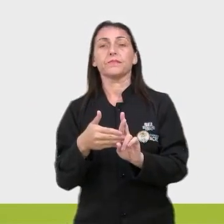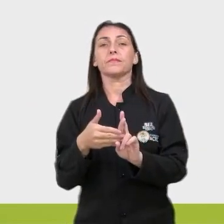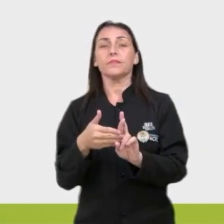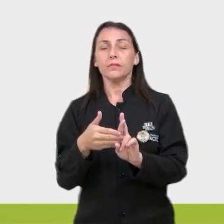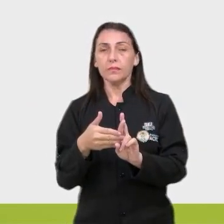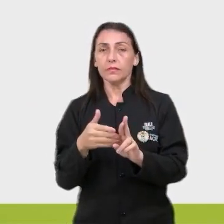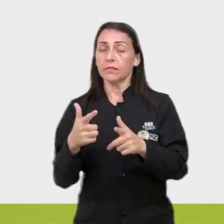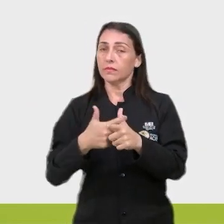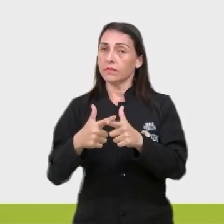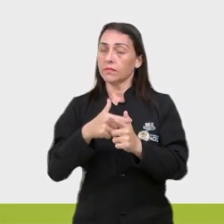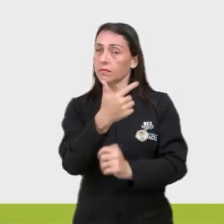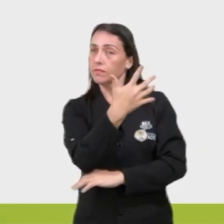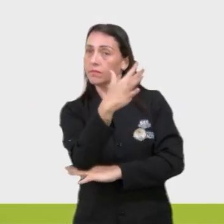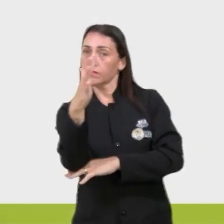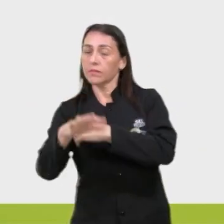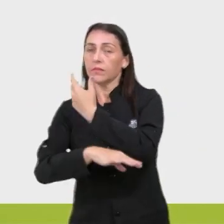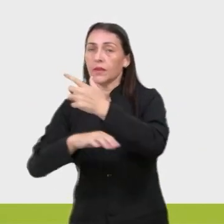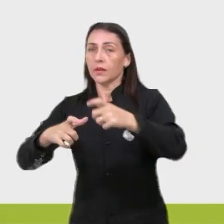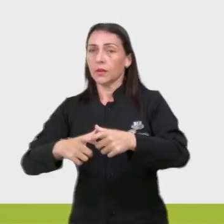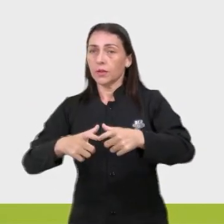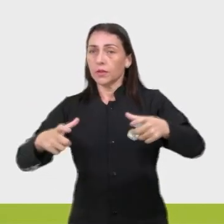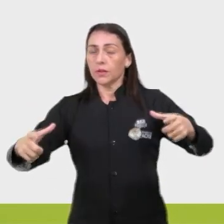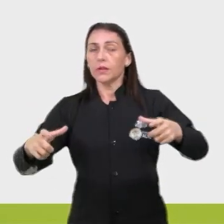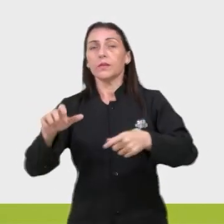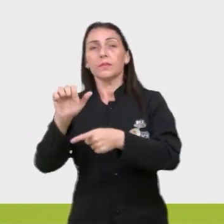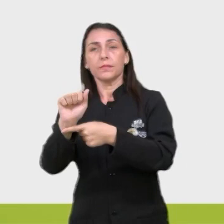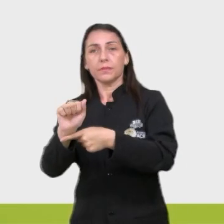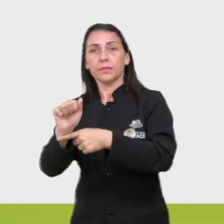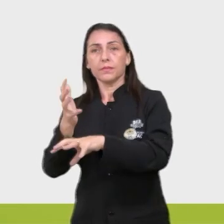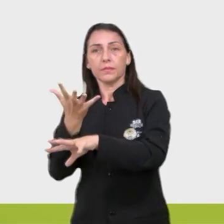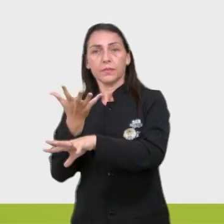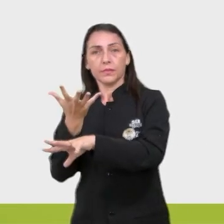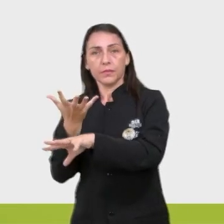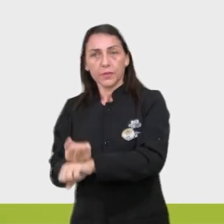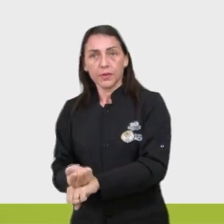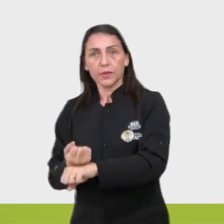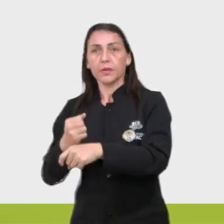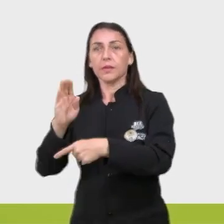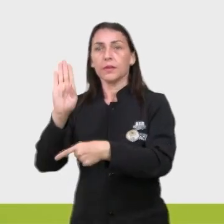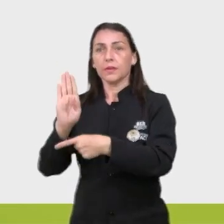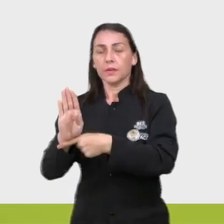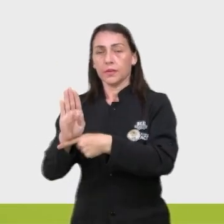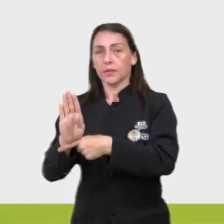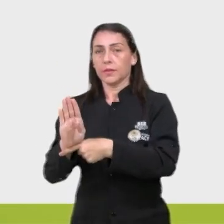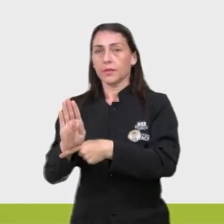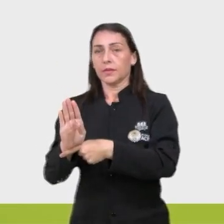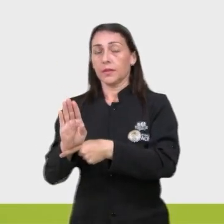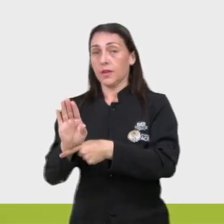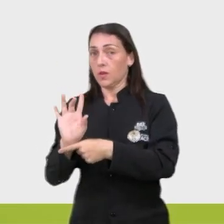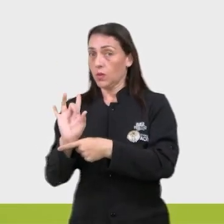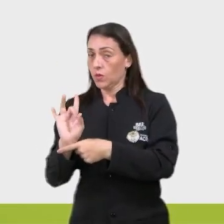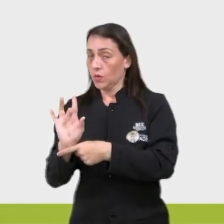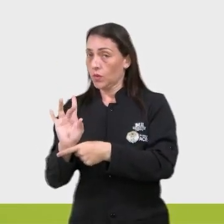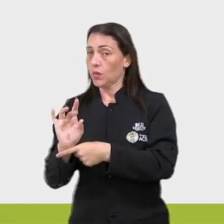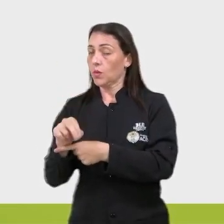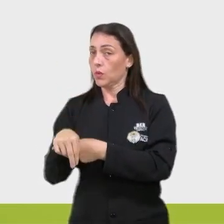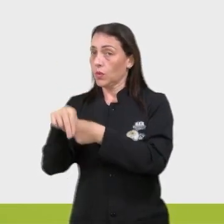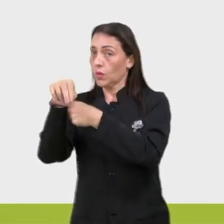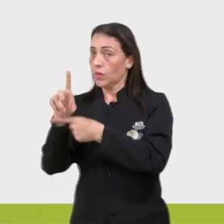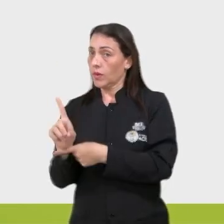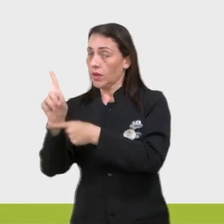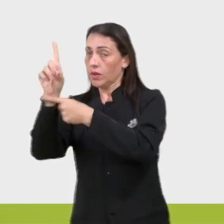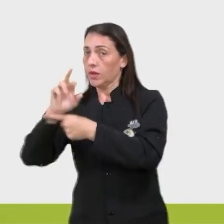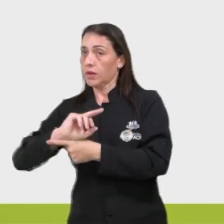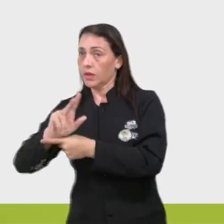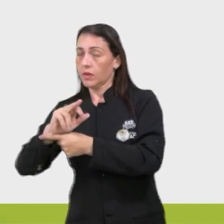calamidade ambiental que vem se instaurando, letra A, na Caatinga. Caatinga é no interior do Nordeste, então não